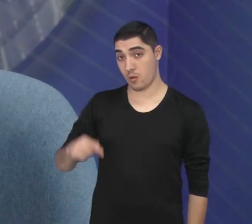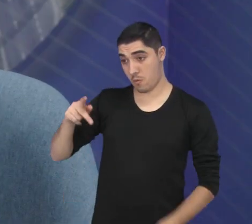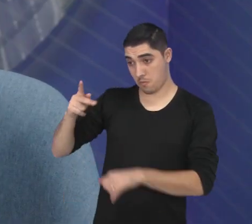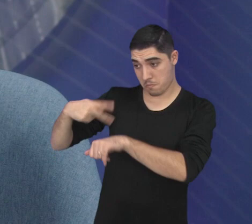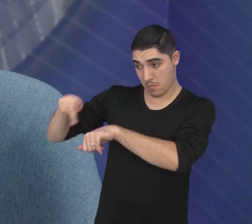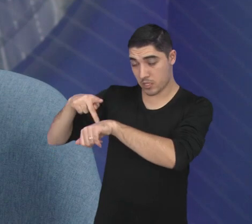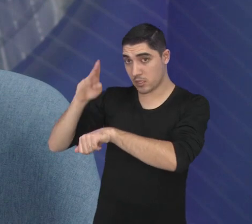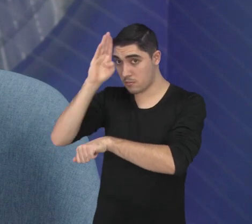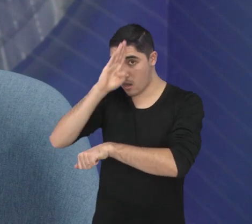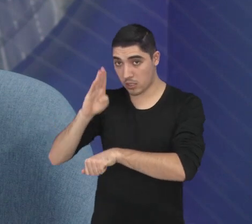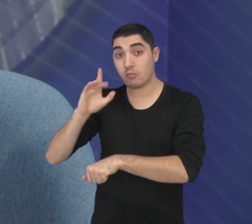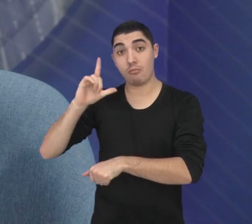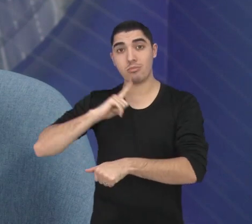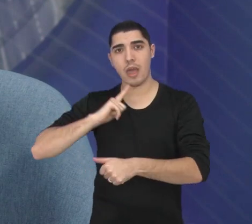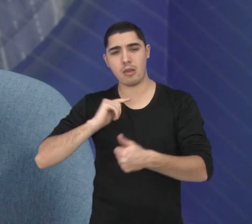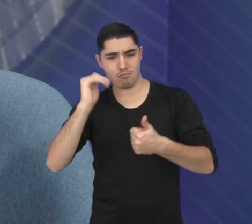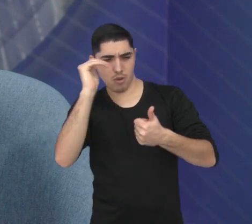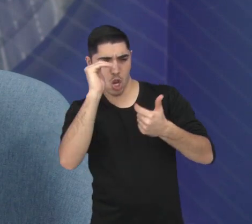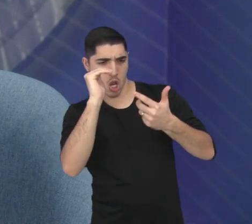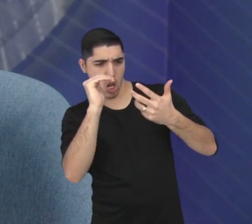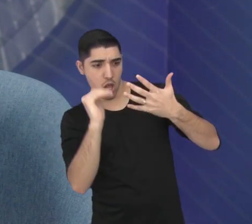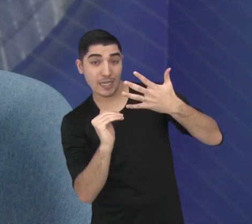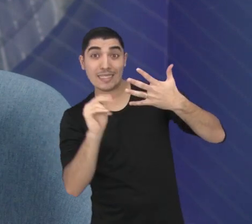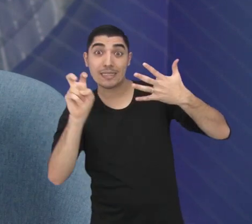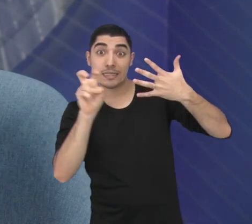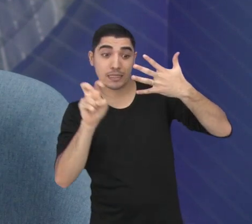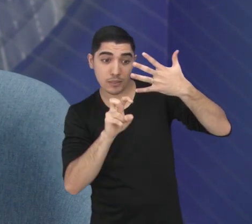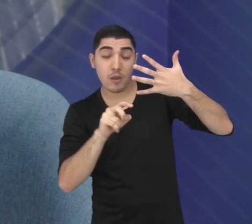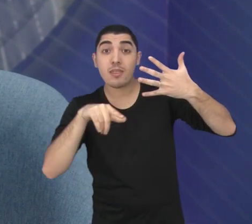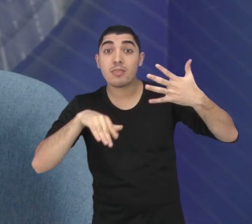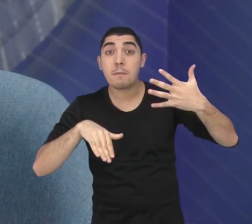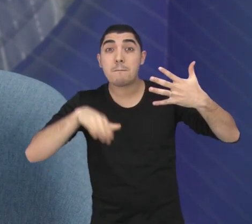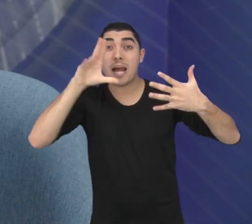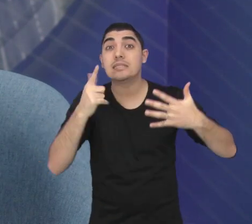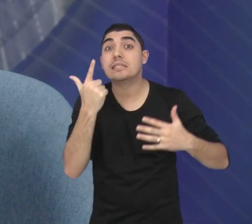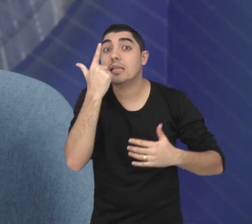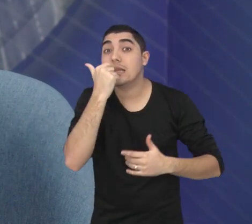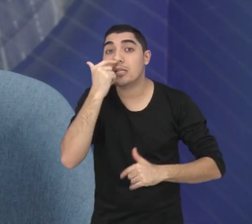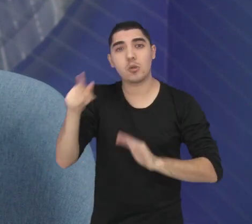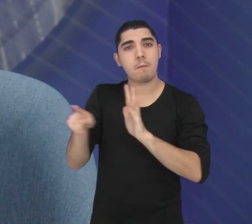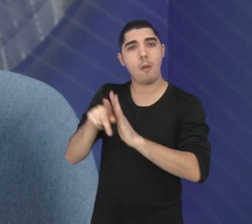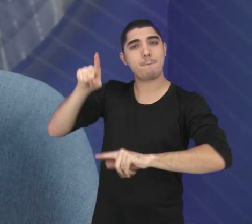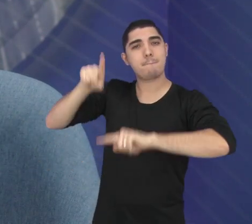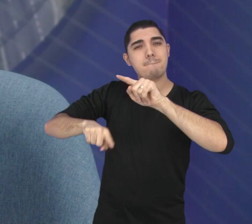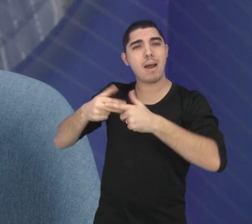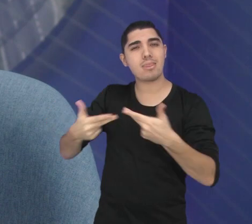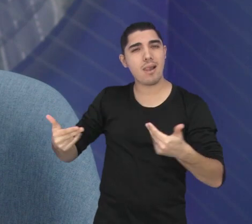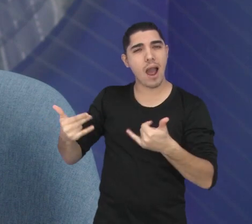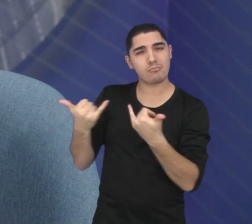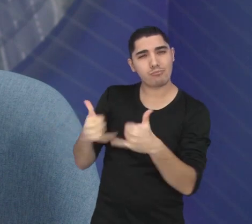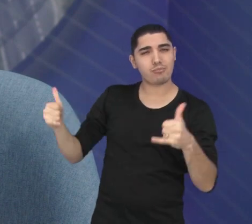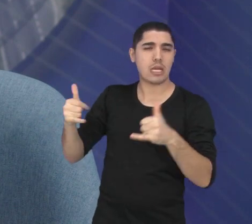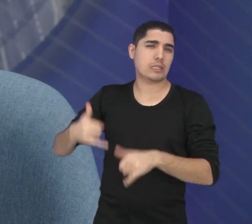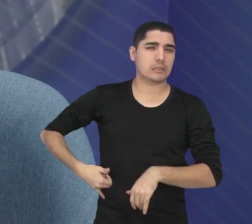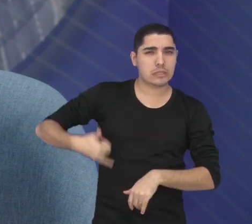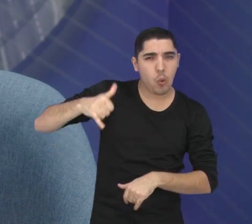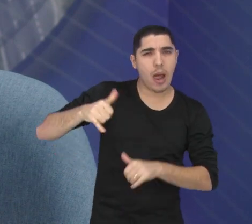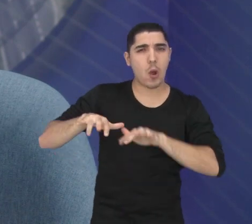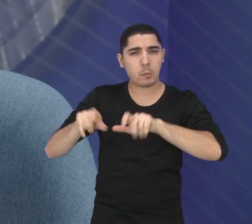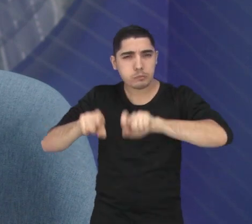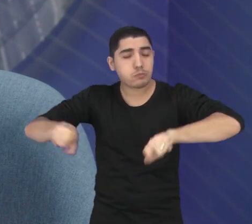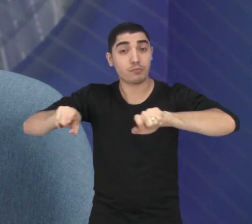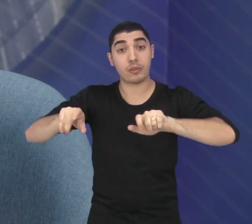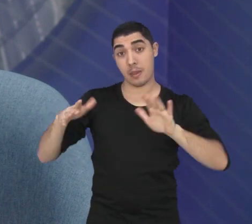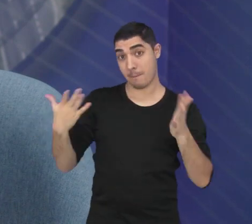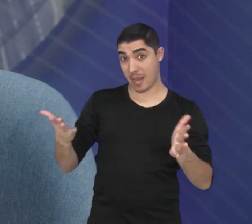O Brasil está no top 5 dos países que mais produzem lixo eletrônico no mundo. Infelizmente, não é só por aqui. A América Latina,